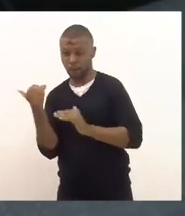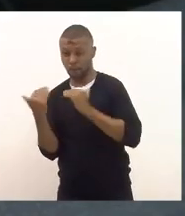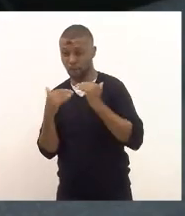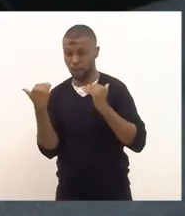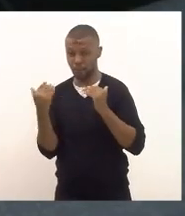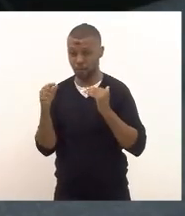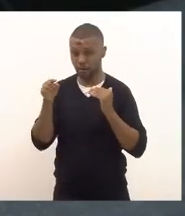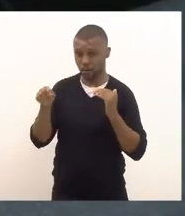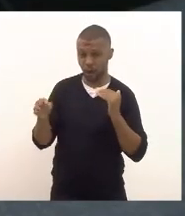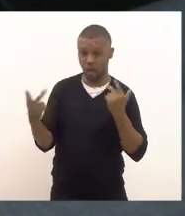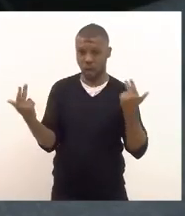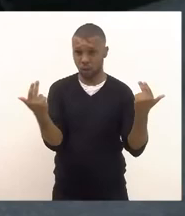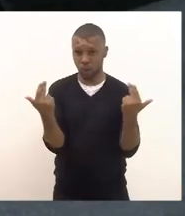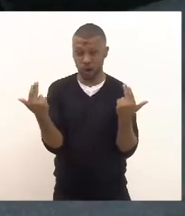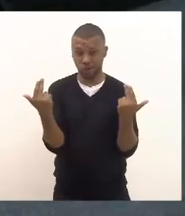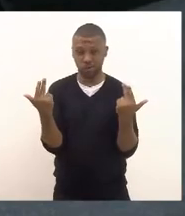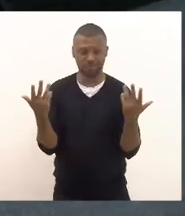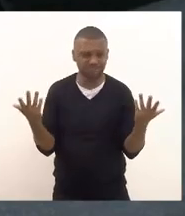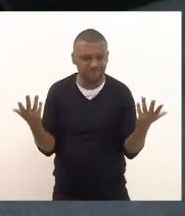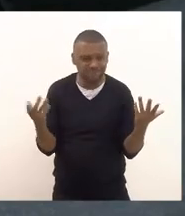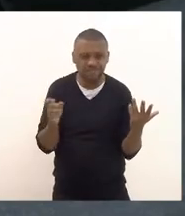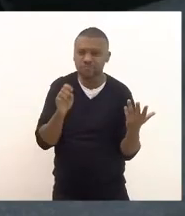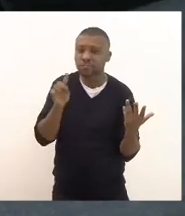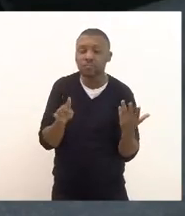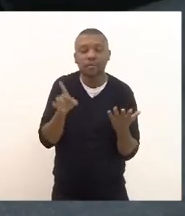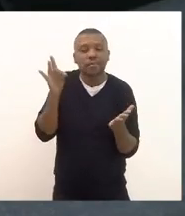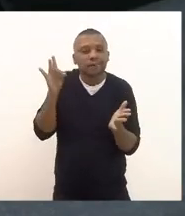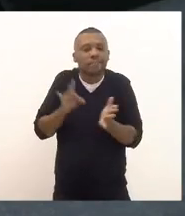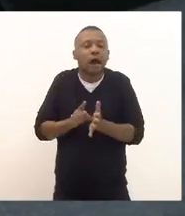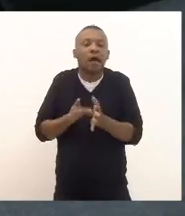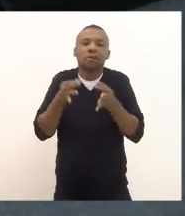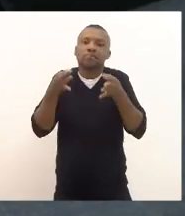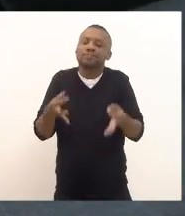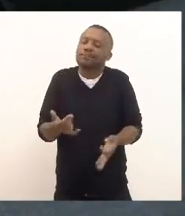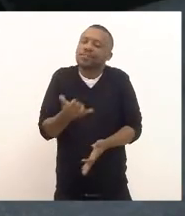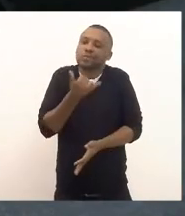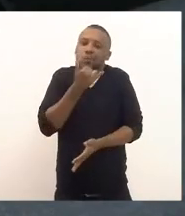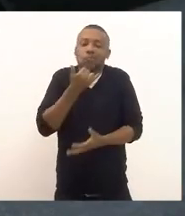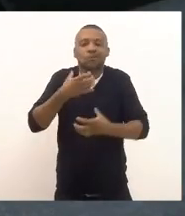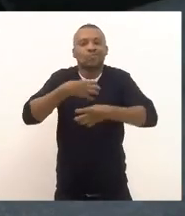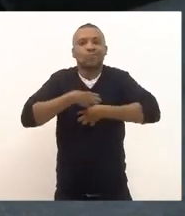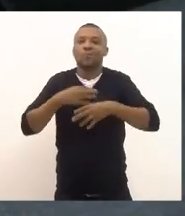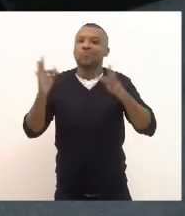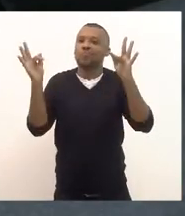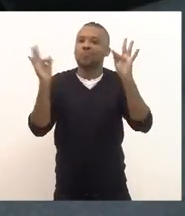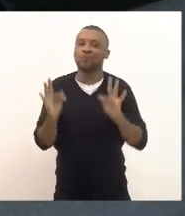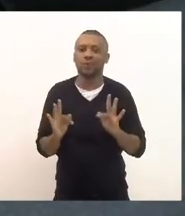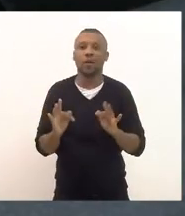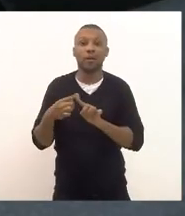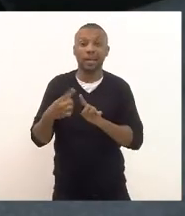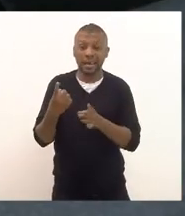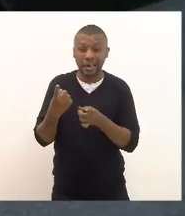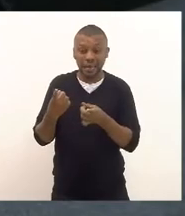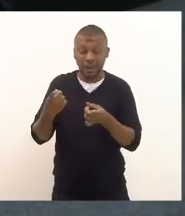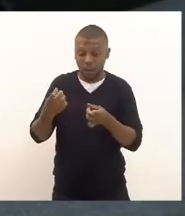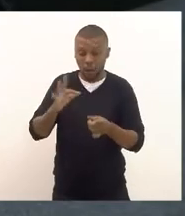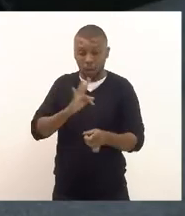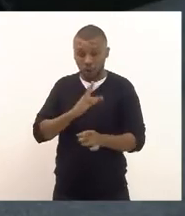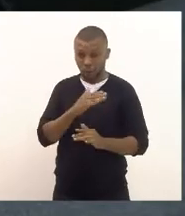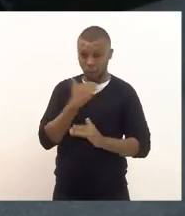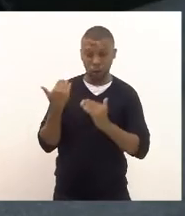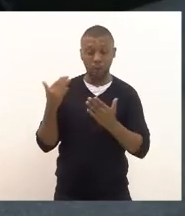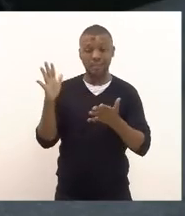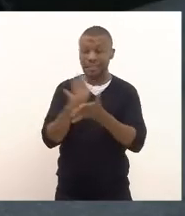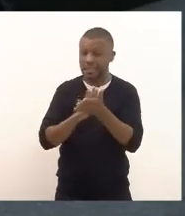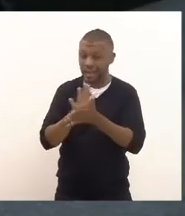policial não de fato eu estou muito feliz porque nenhum policial morreu